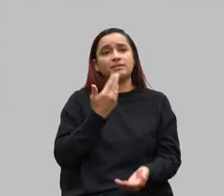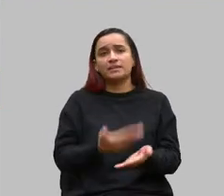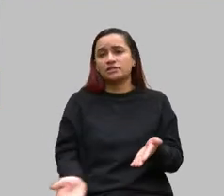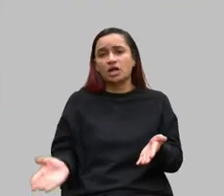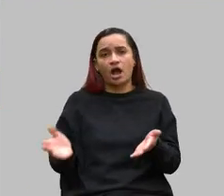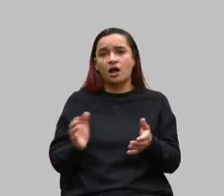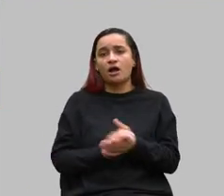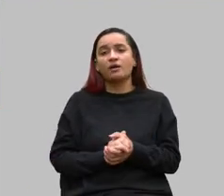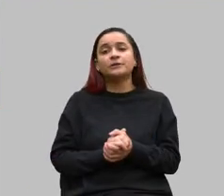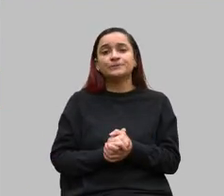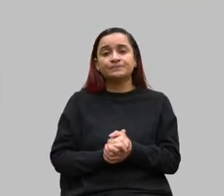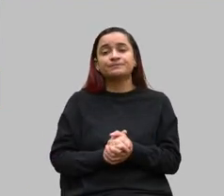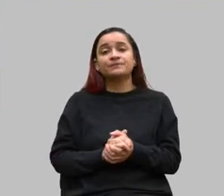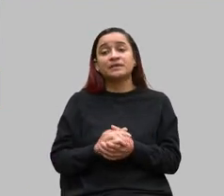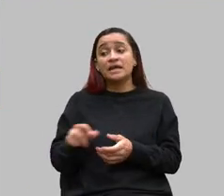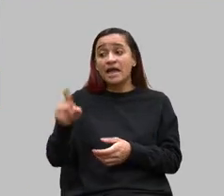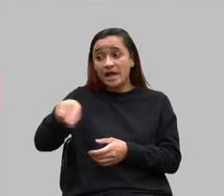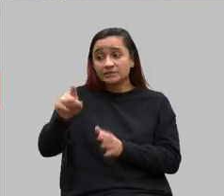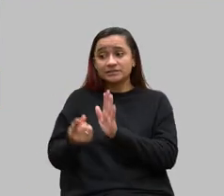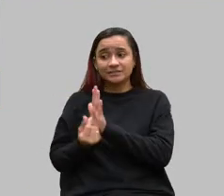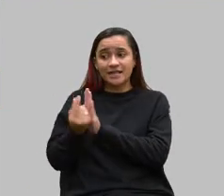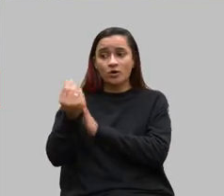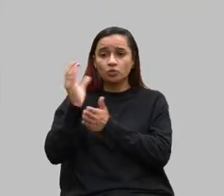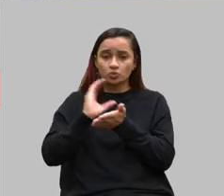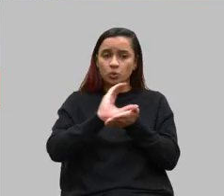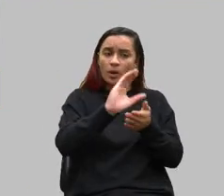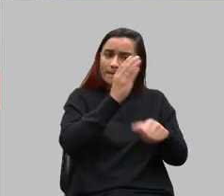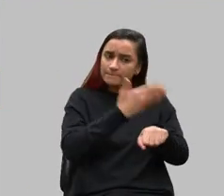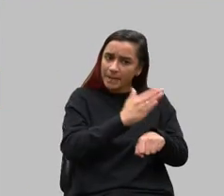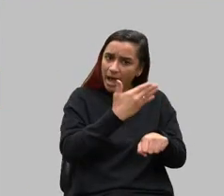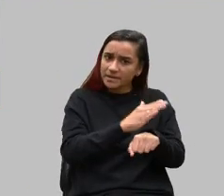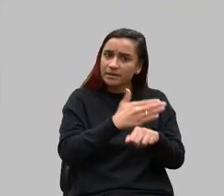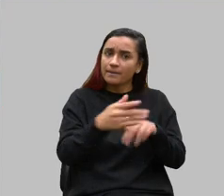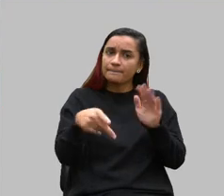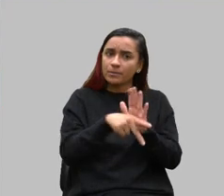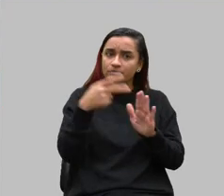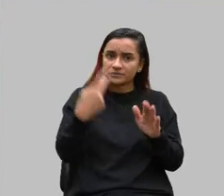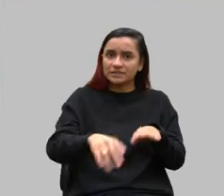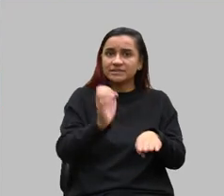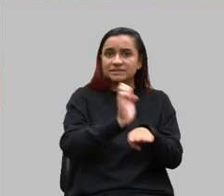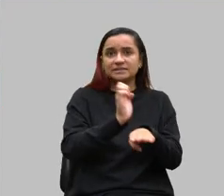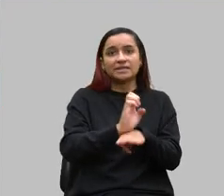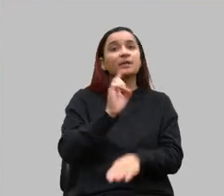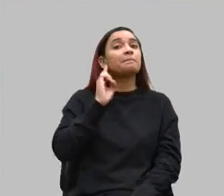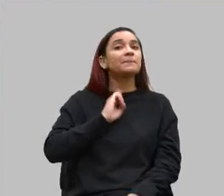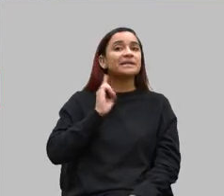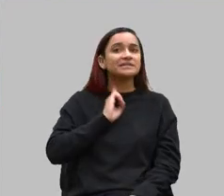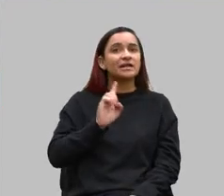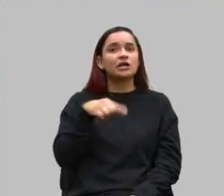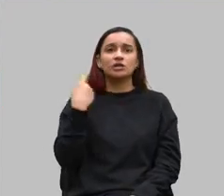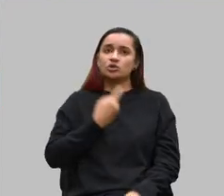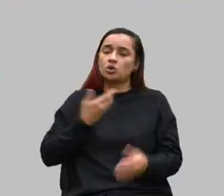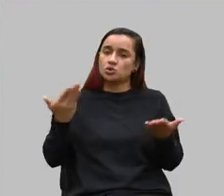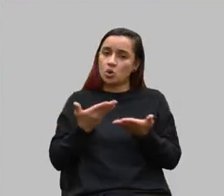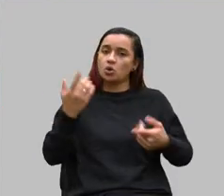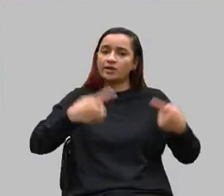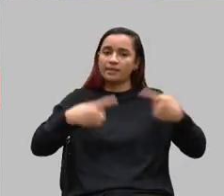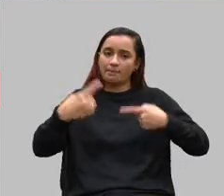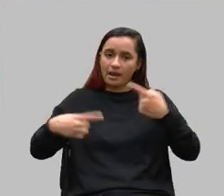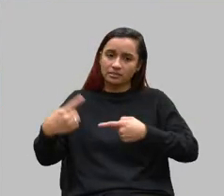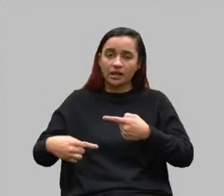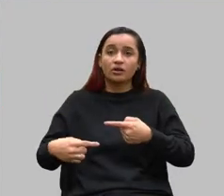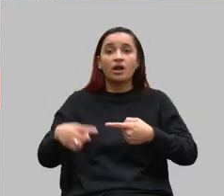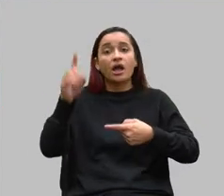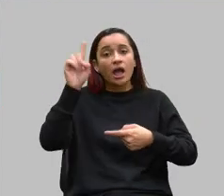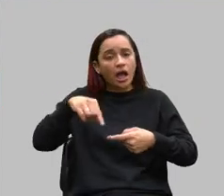garantir que esses recursos sejam aplicados ao estado de Minas Gerais que é o que nós estamos debatendo aqui hoje é